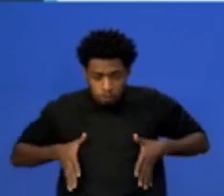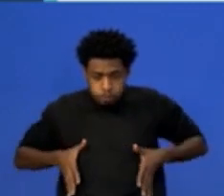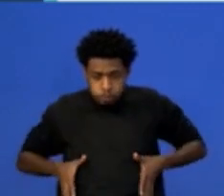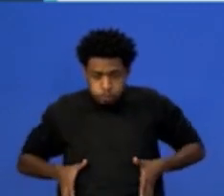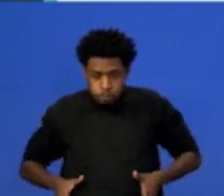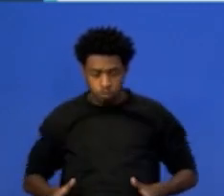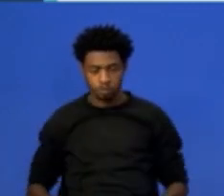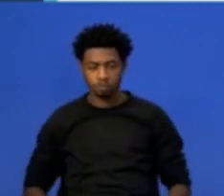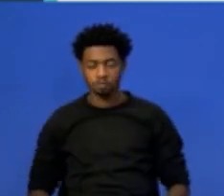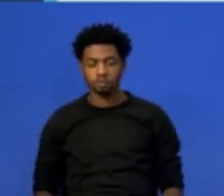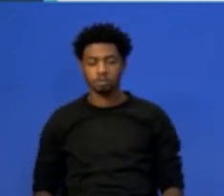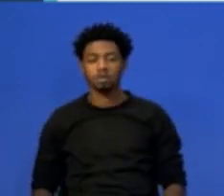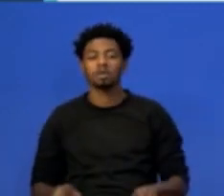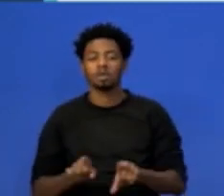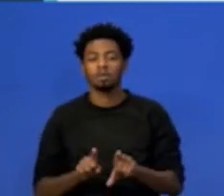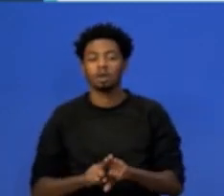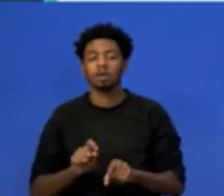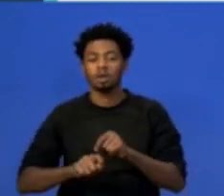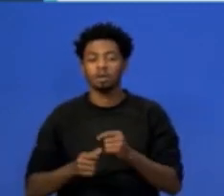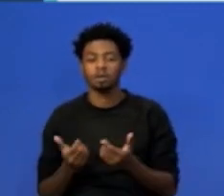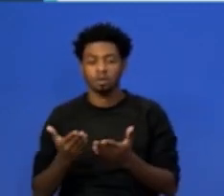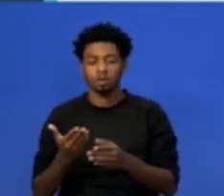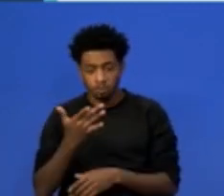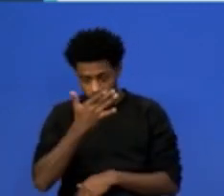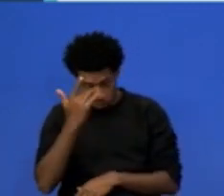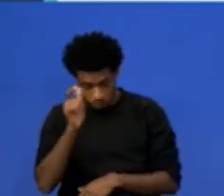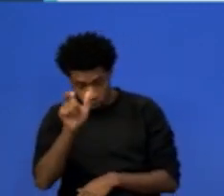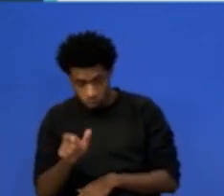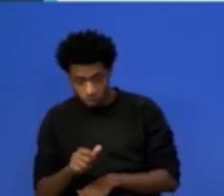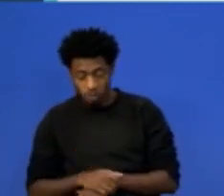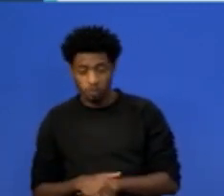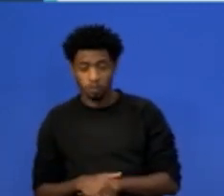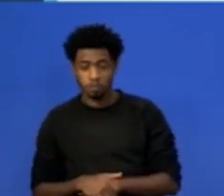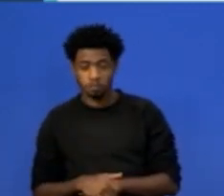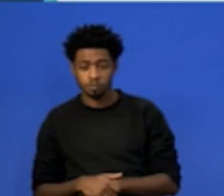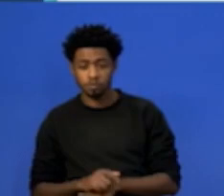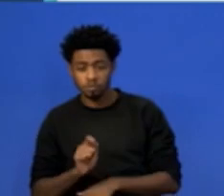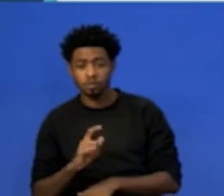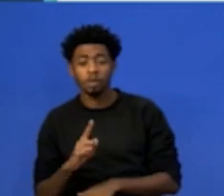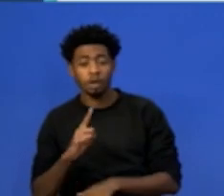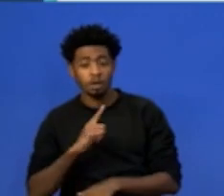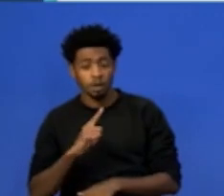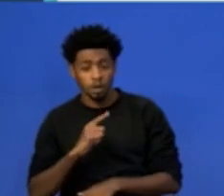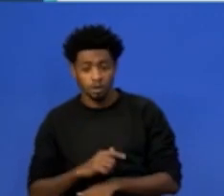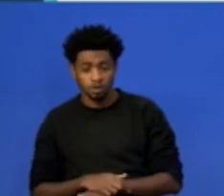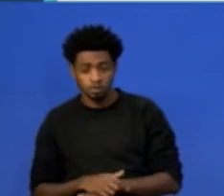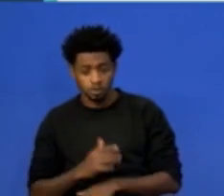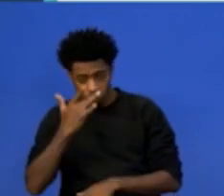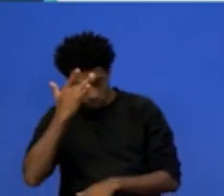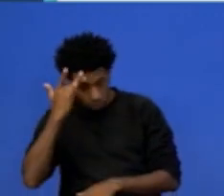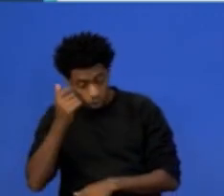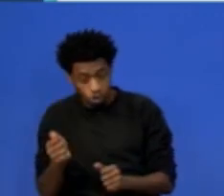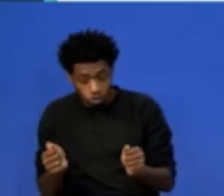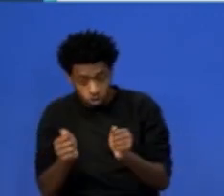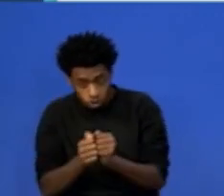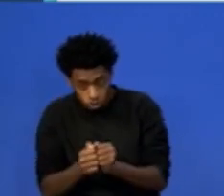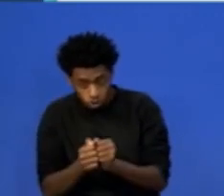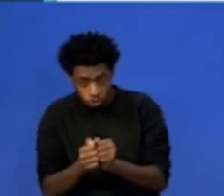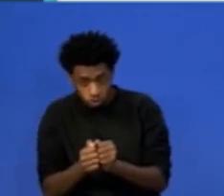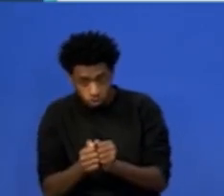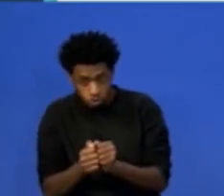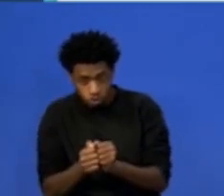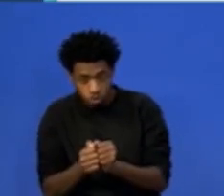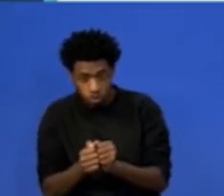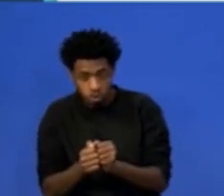deve garantir aos acompanhantes, tem que ter essa garantia que haverá acompanhante. Os planos